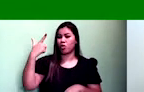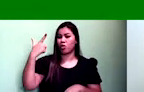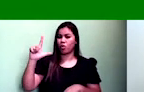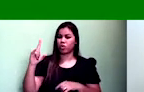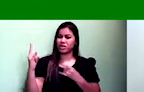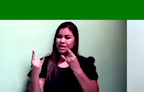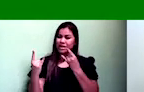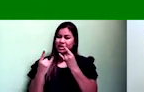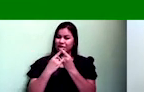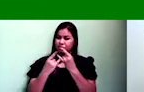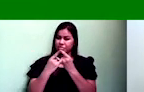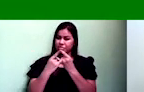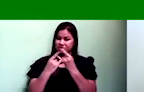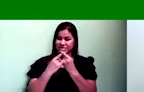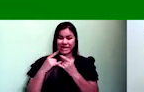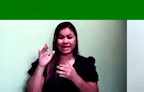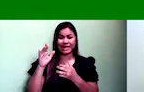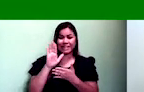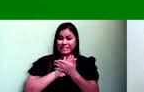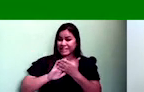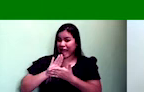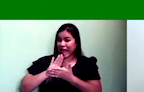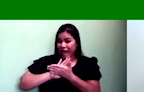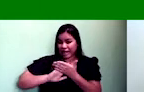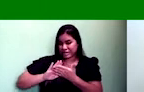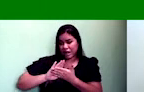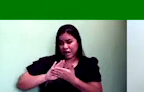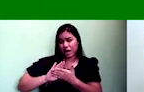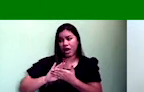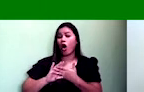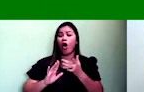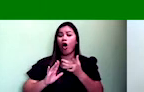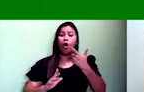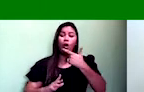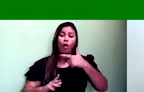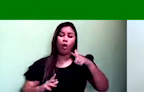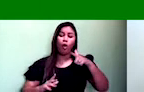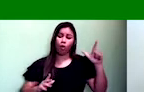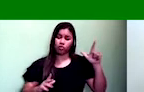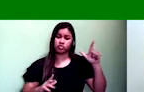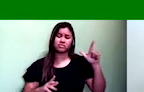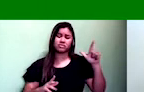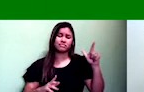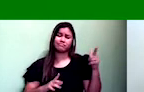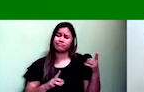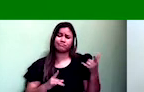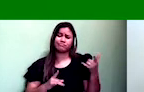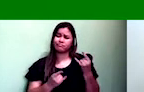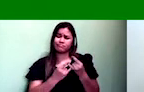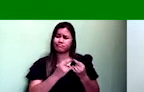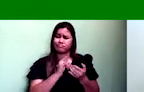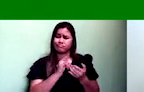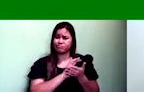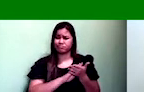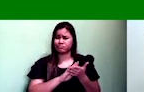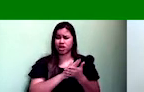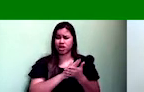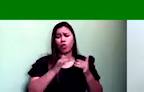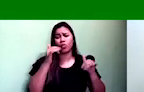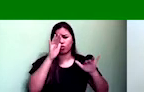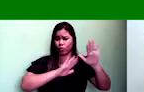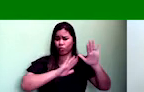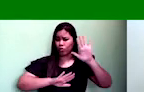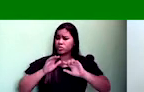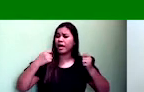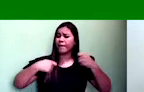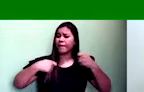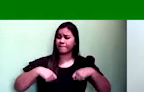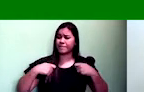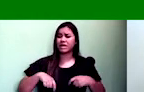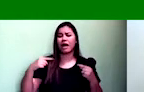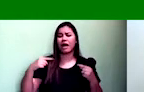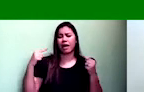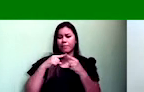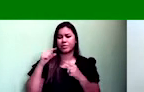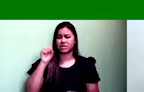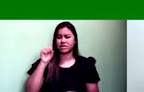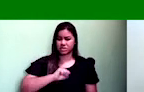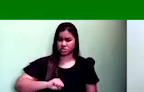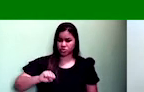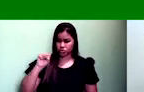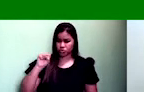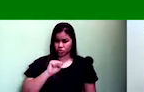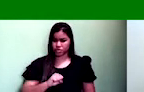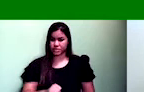camisinha com as outras, no caso de pessoas solteiras. pessoas que usam drogas injetáveis